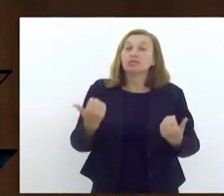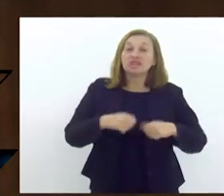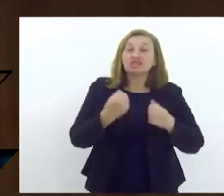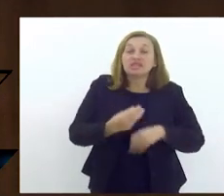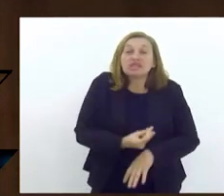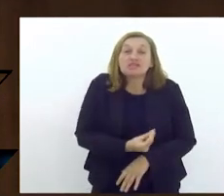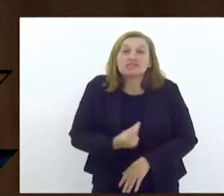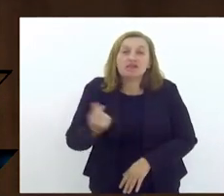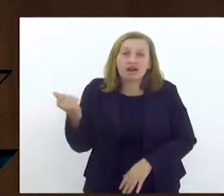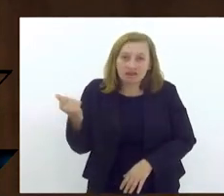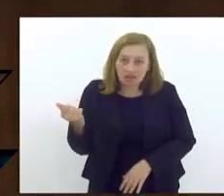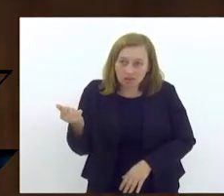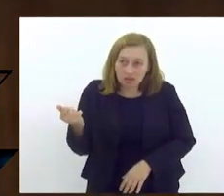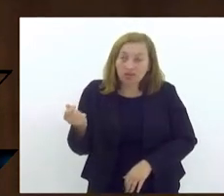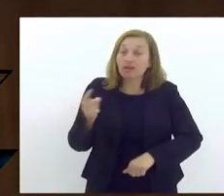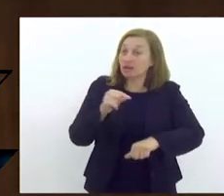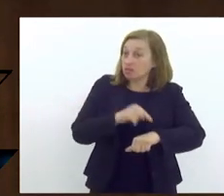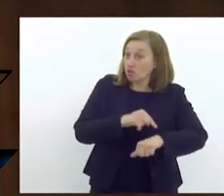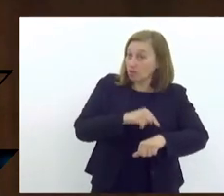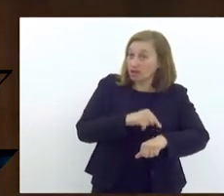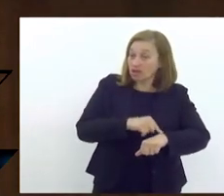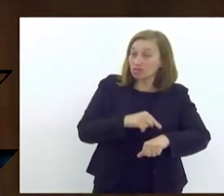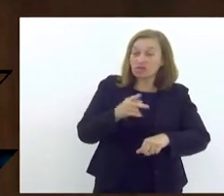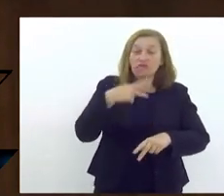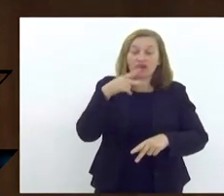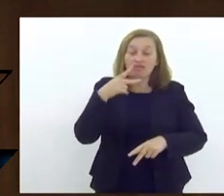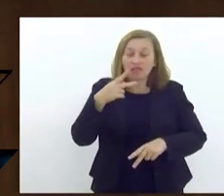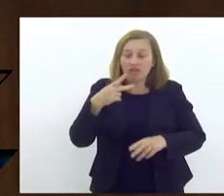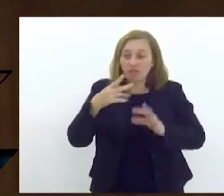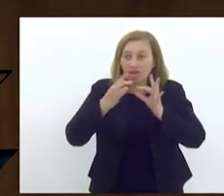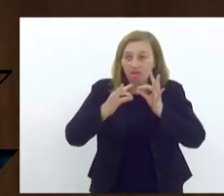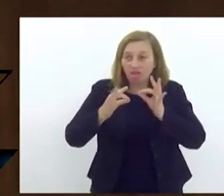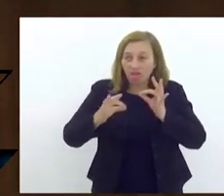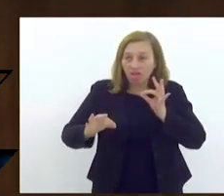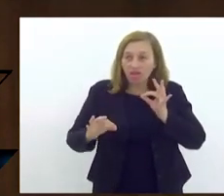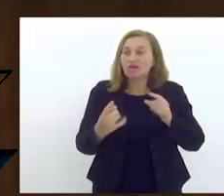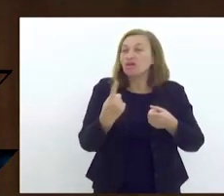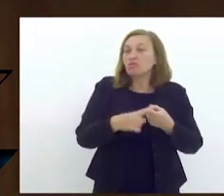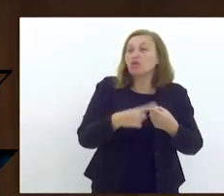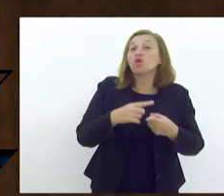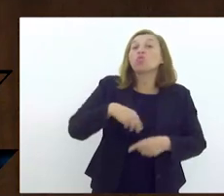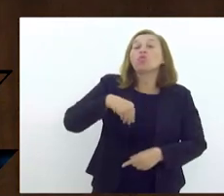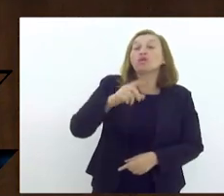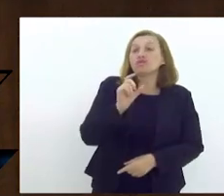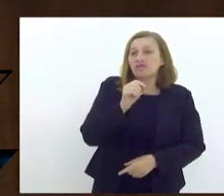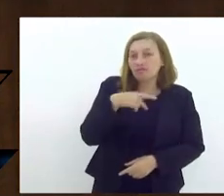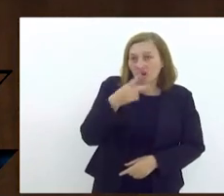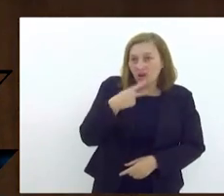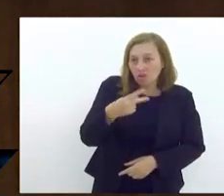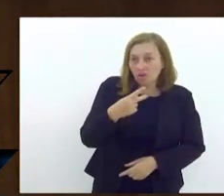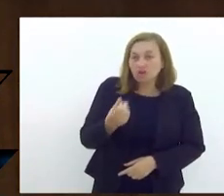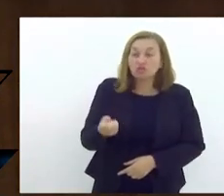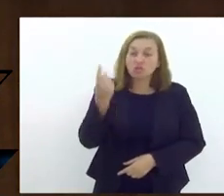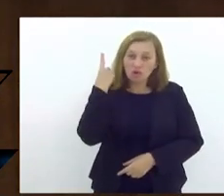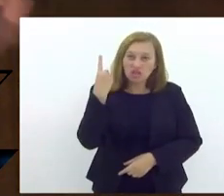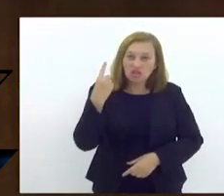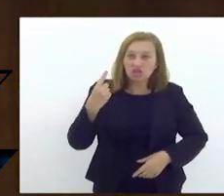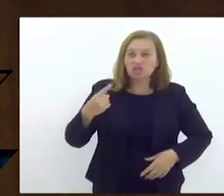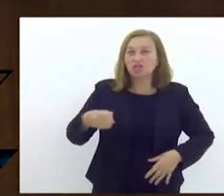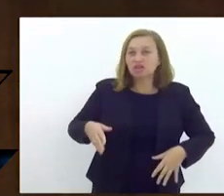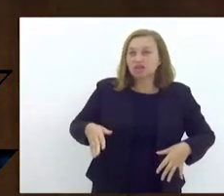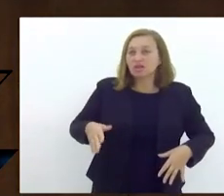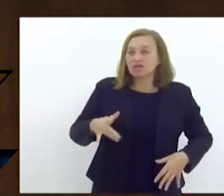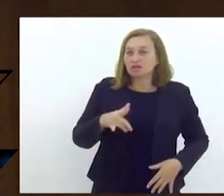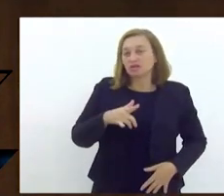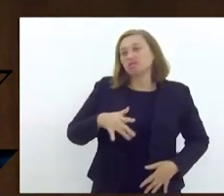saído naquele momento que ele começou a falar aquelas jardineiras porque porque ele falou as palavras não ex condenado não